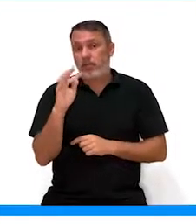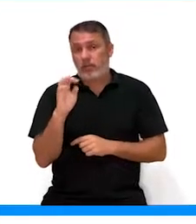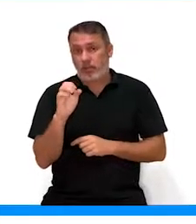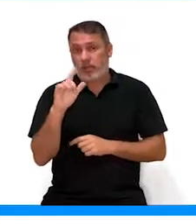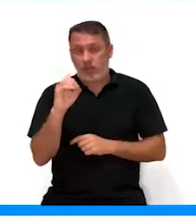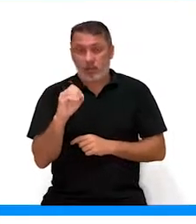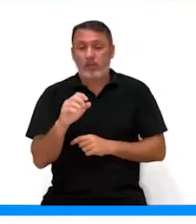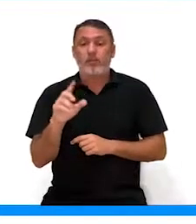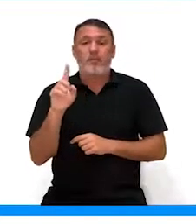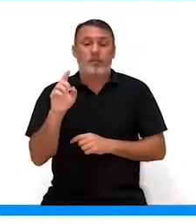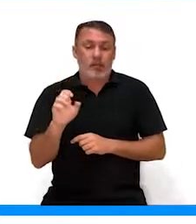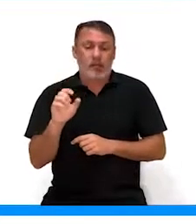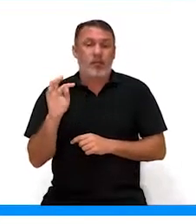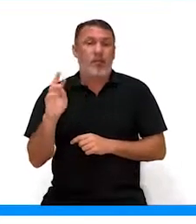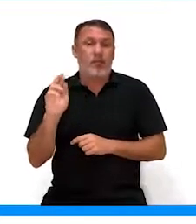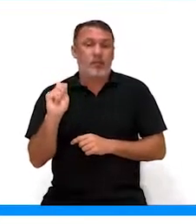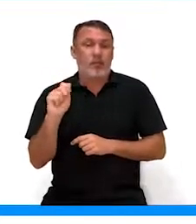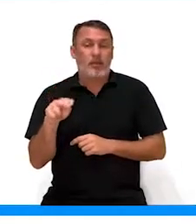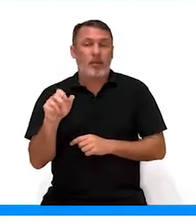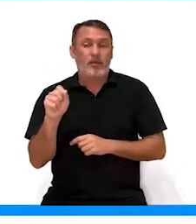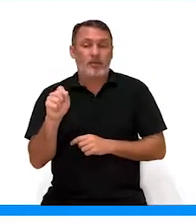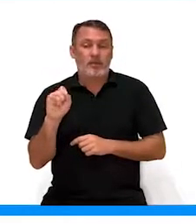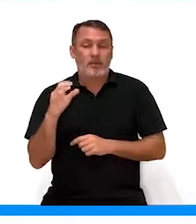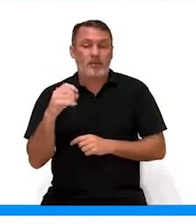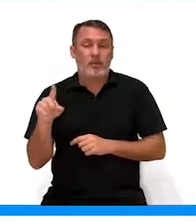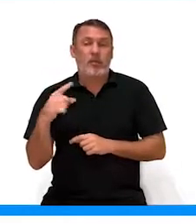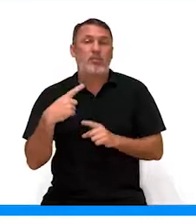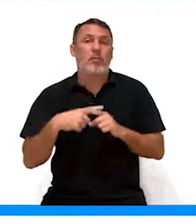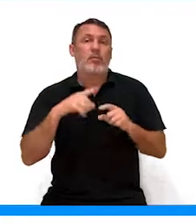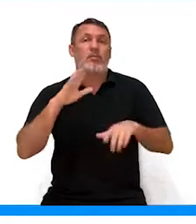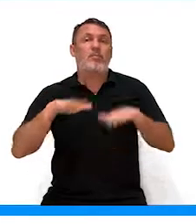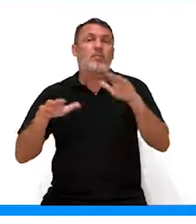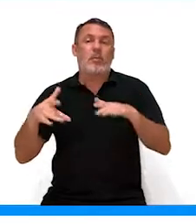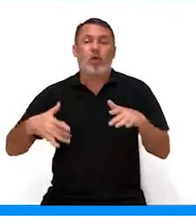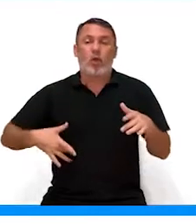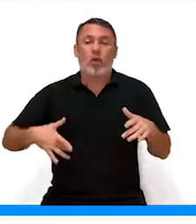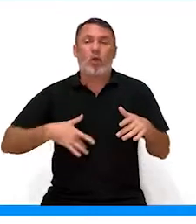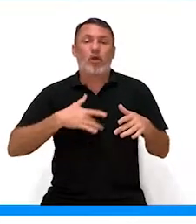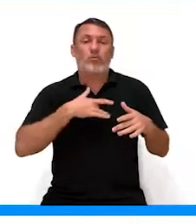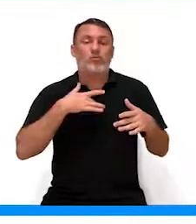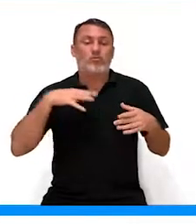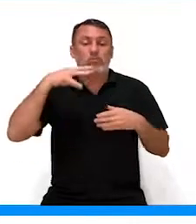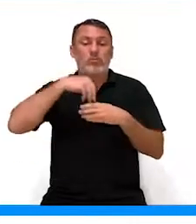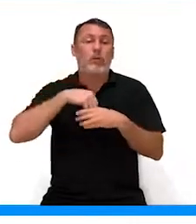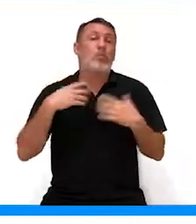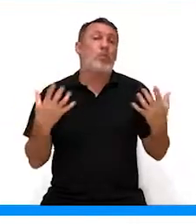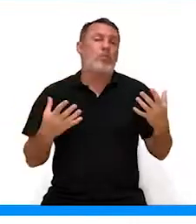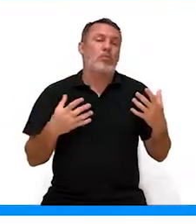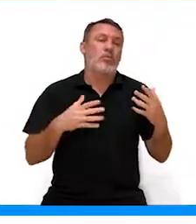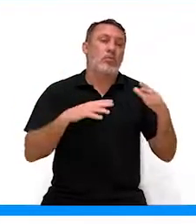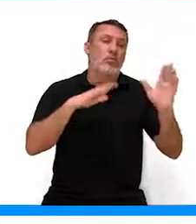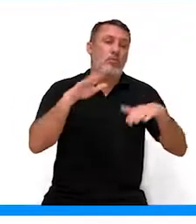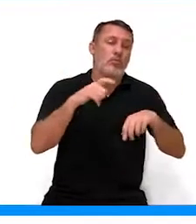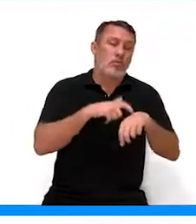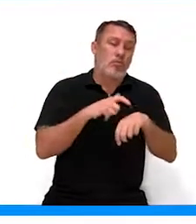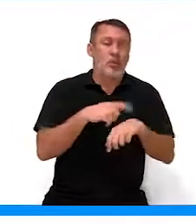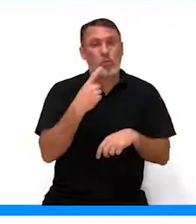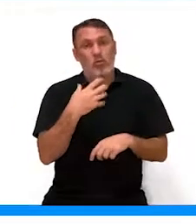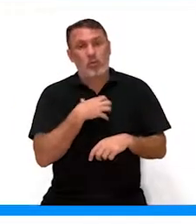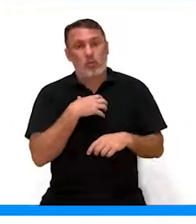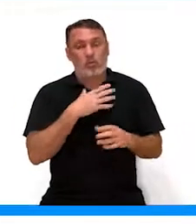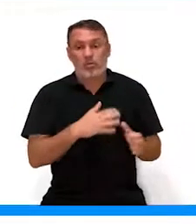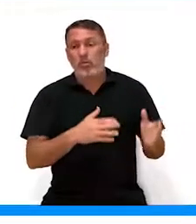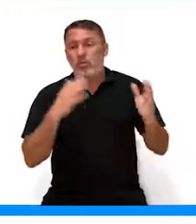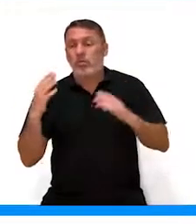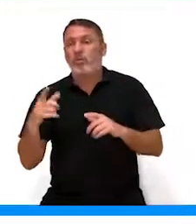é um epitélio de transição. Por quê? Ela vai depender do estágio do órgão. Ele tem determinados